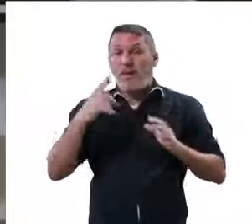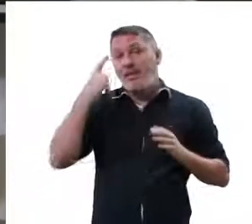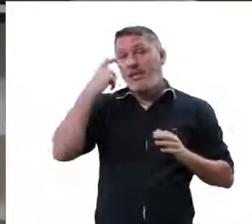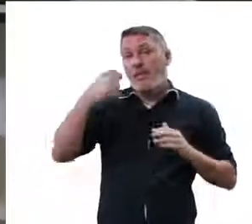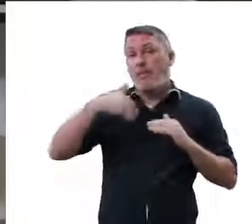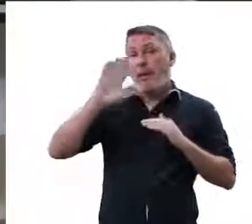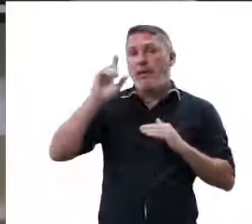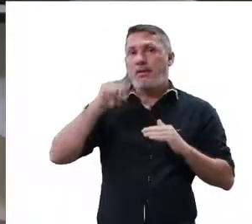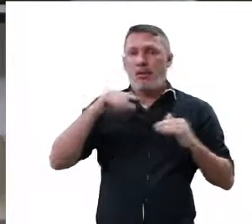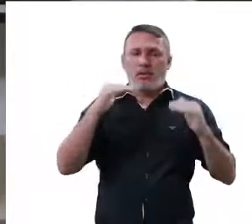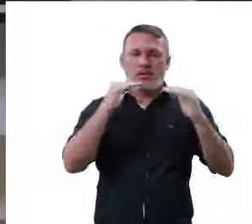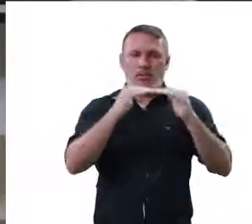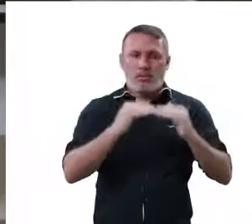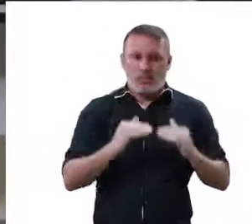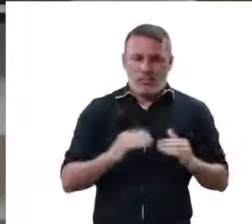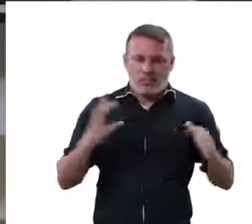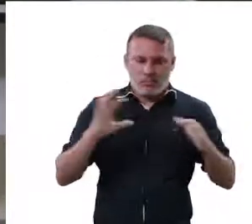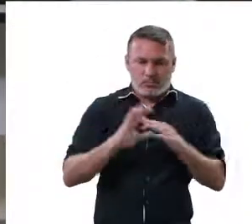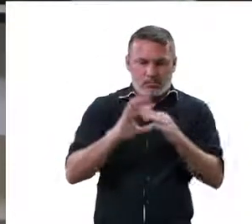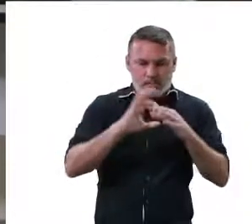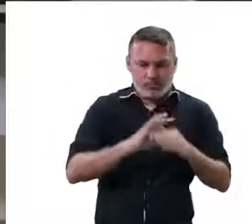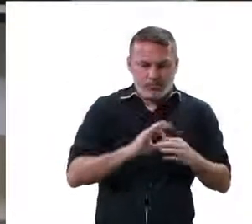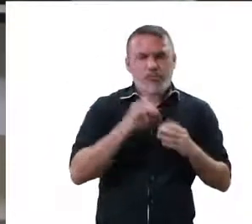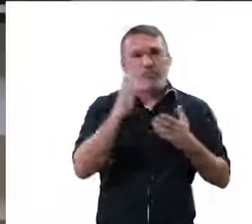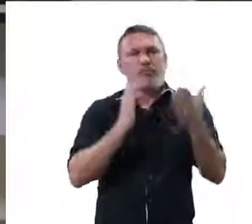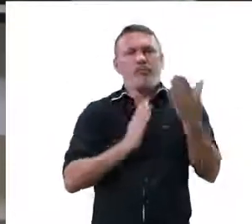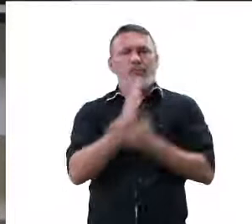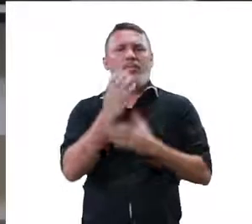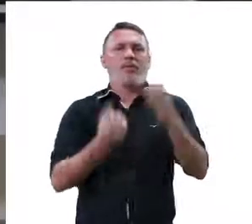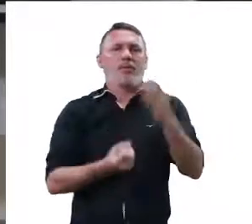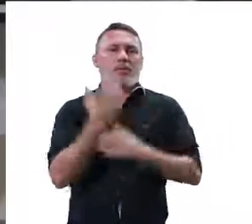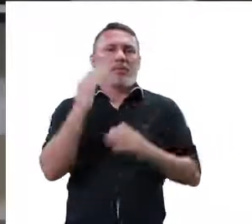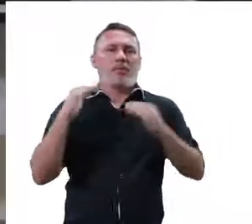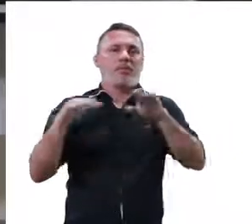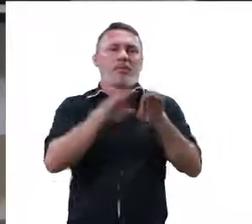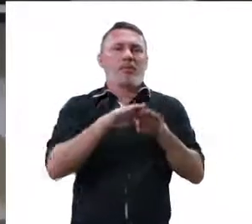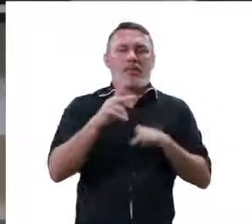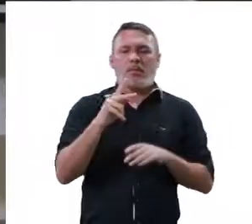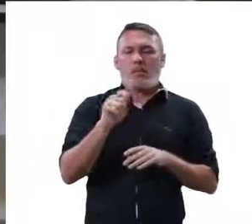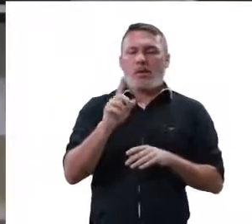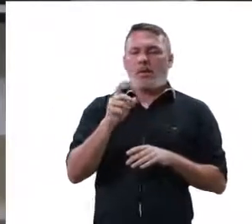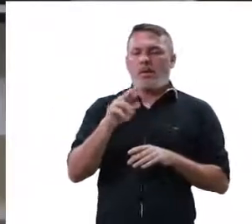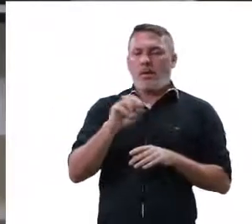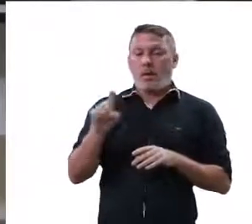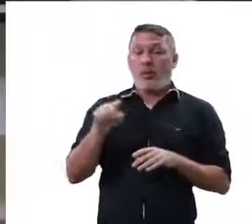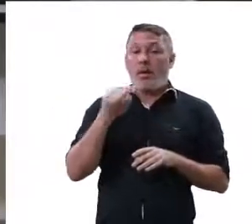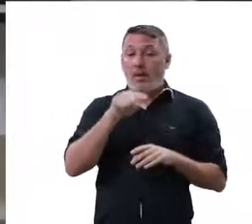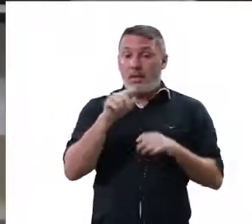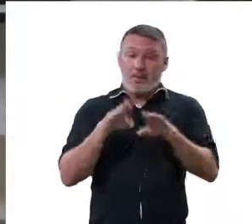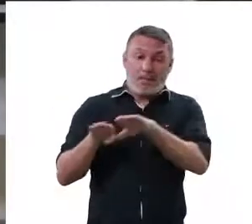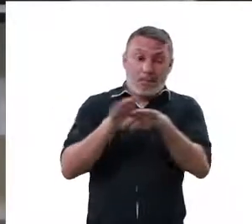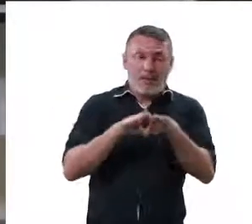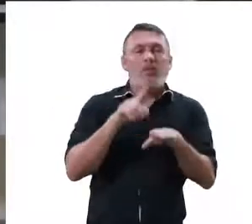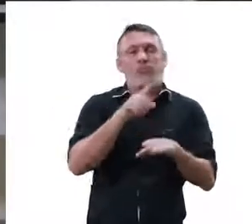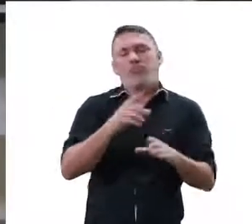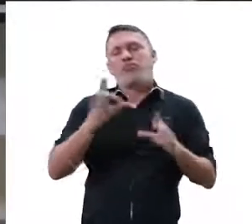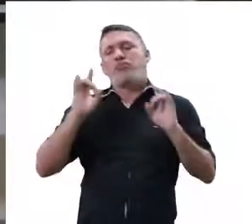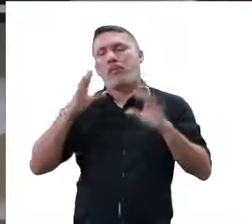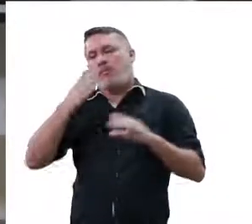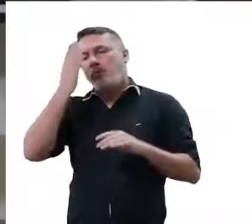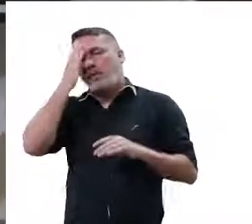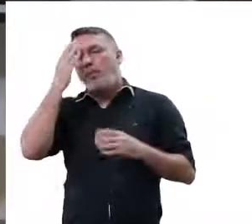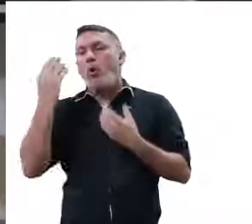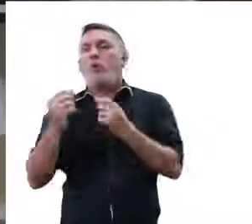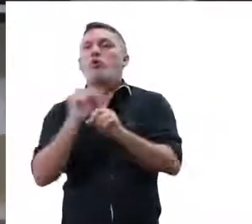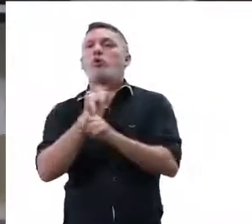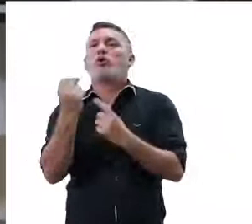que interessa a ele são os pontos de contato, e aí para estabelecer um padrão. Esse padrão vai ser determinante para